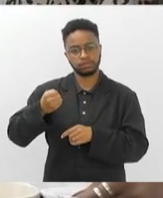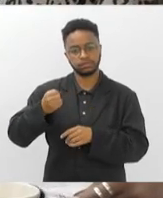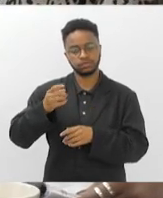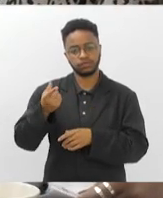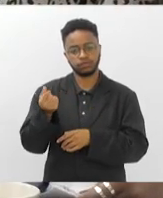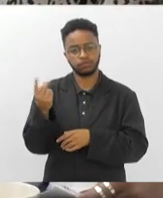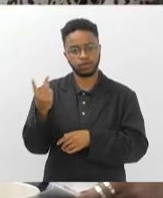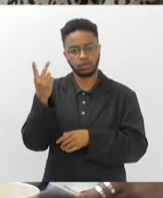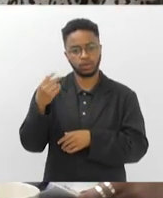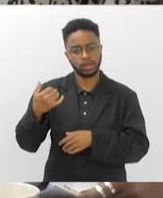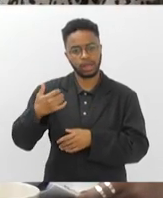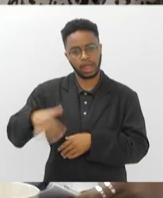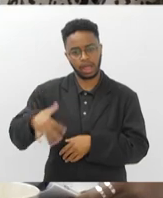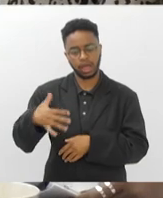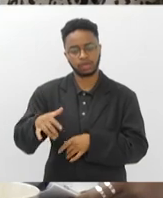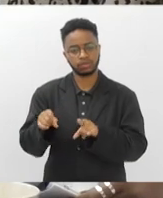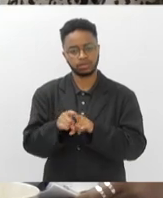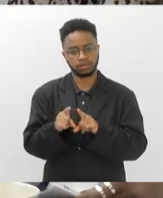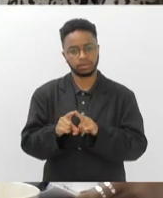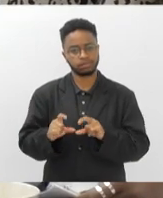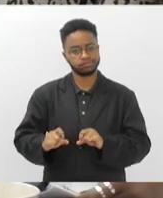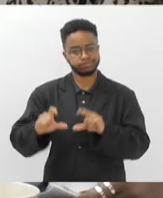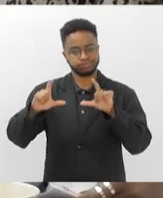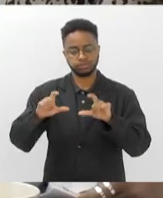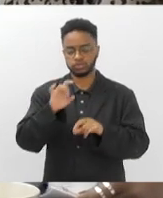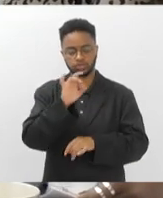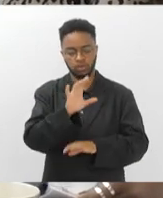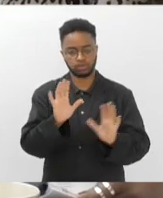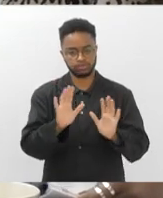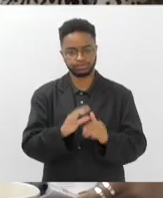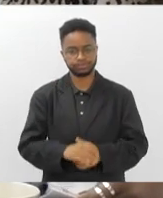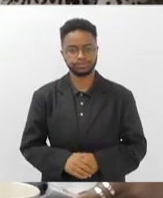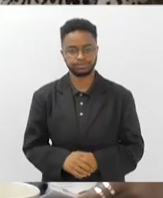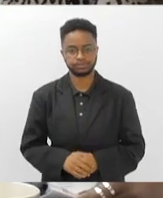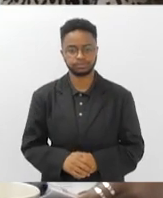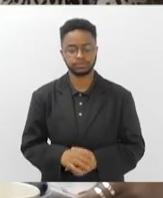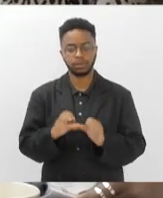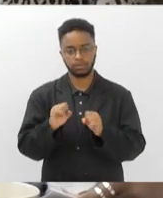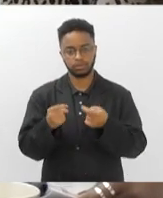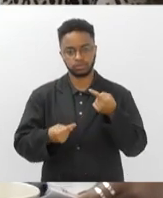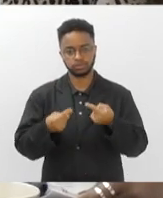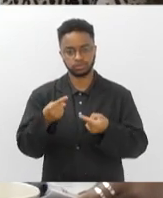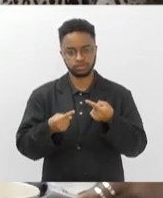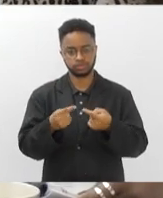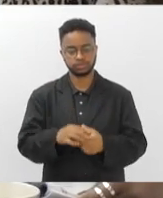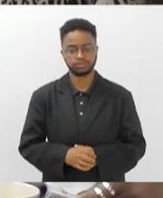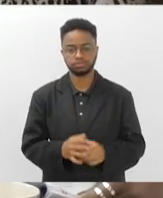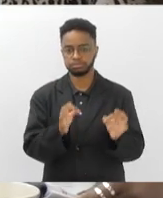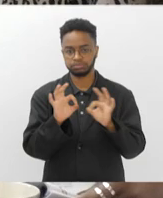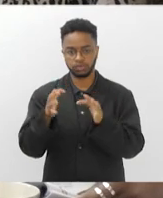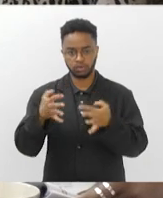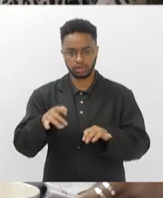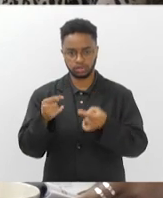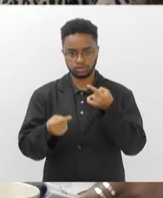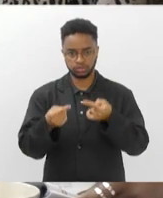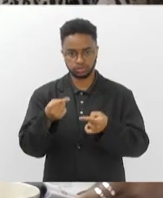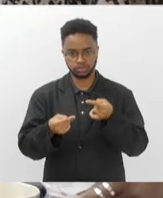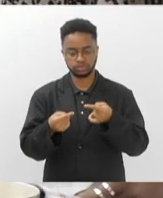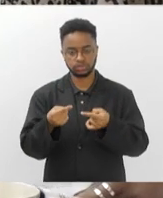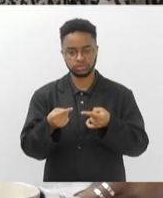Volume. Alto volume. Só isso, presidente. Em discussão, não havendo quem queira